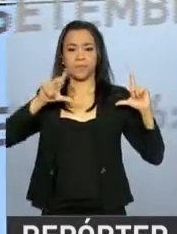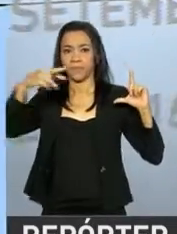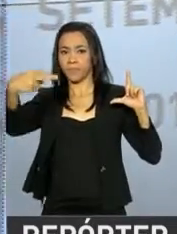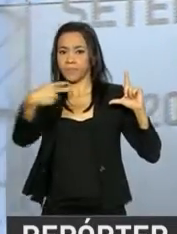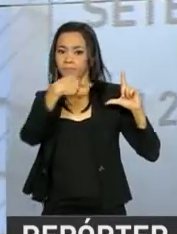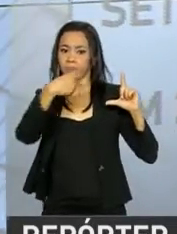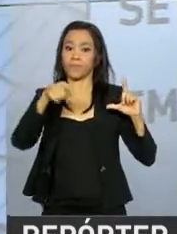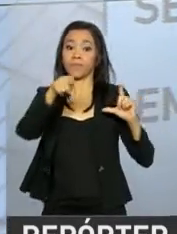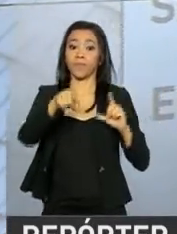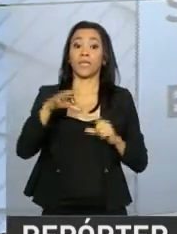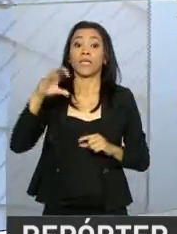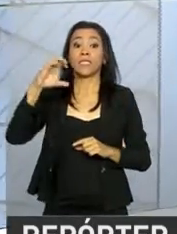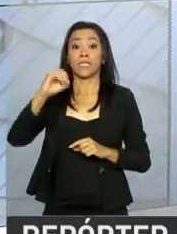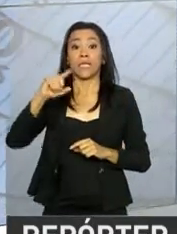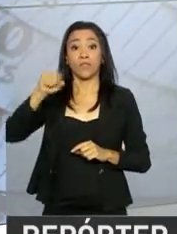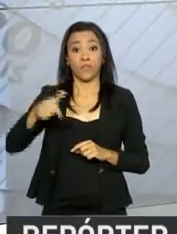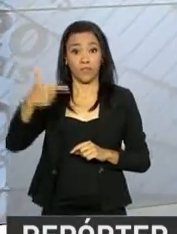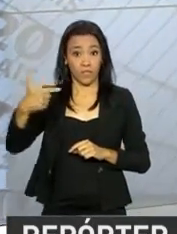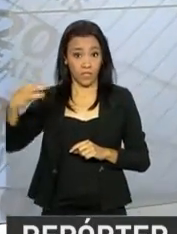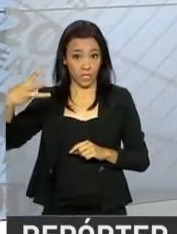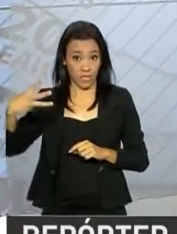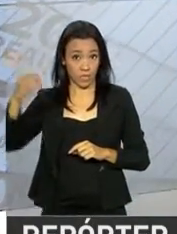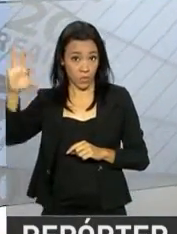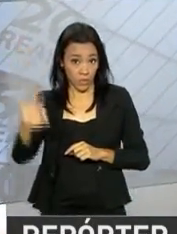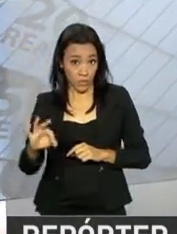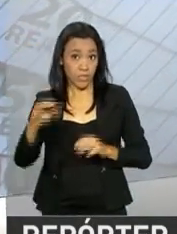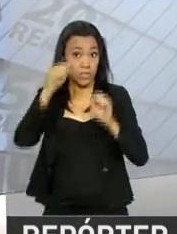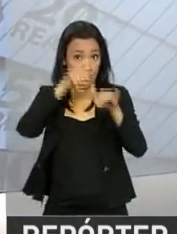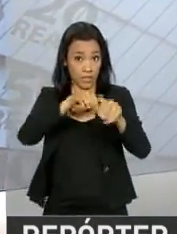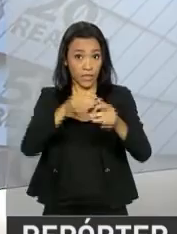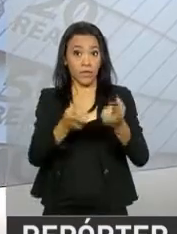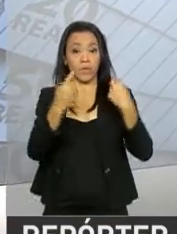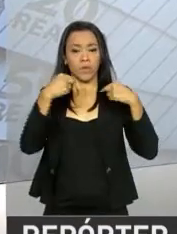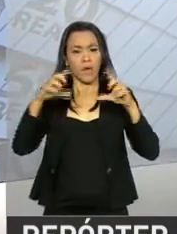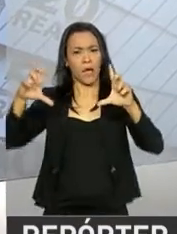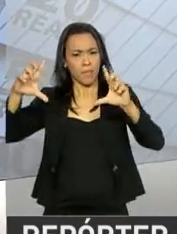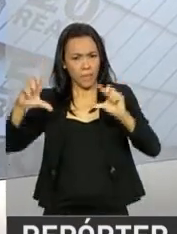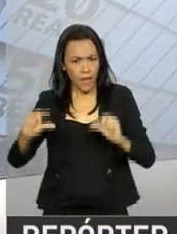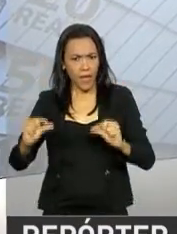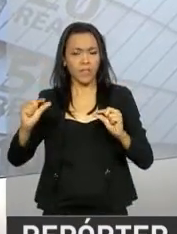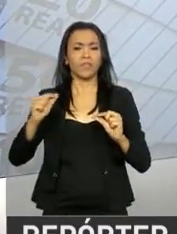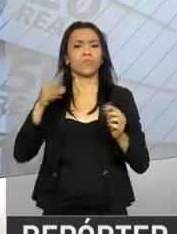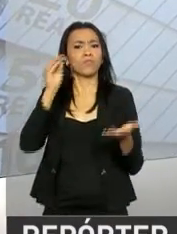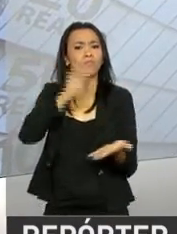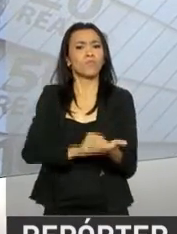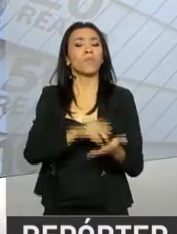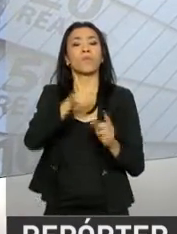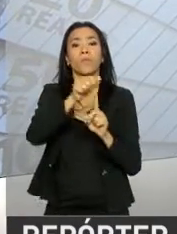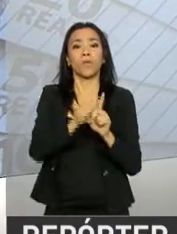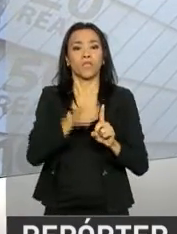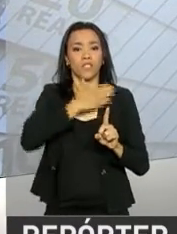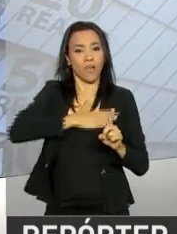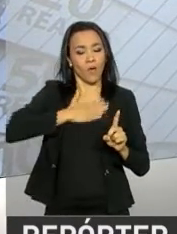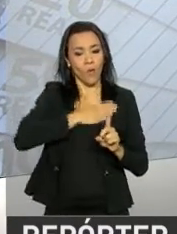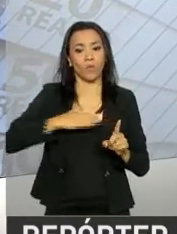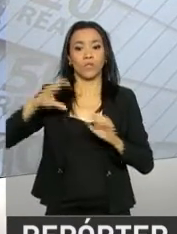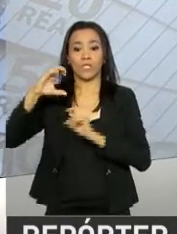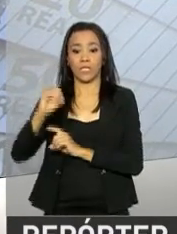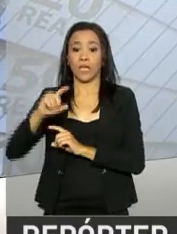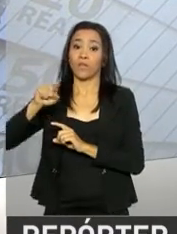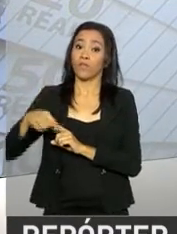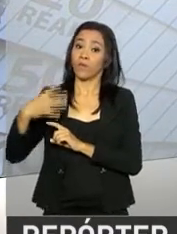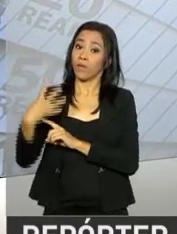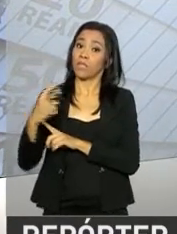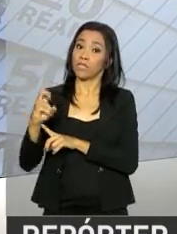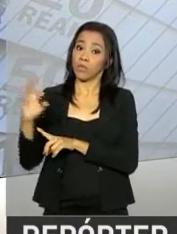em setembro ficou em 0,23 por cento abaixo da registrada em agosto que foi de 0,45